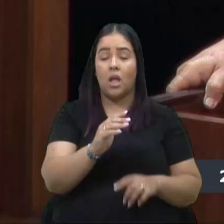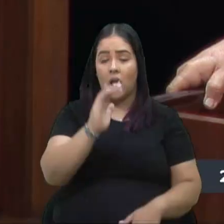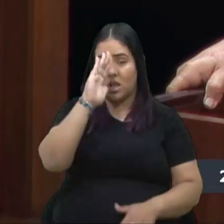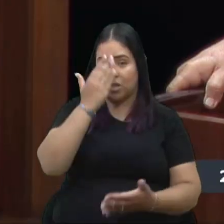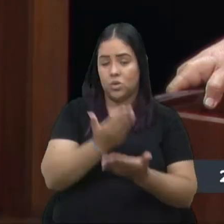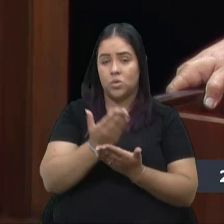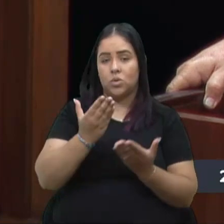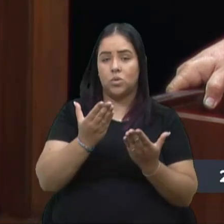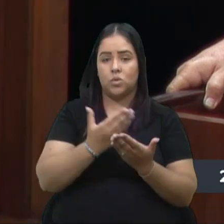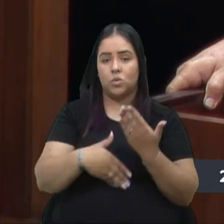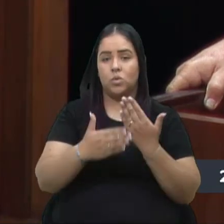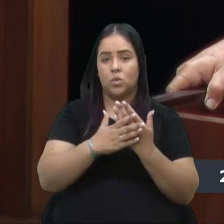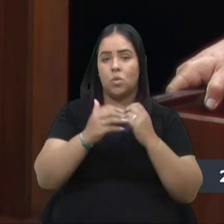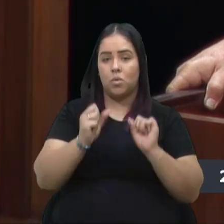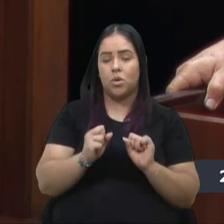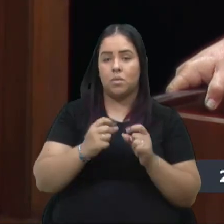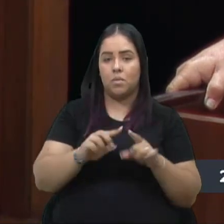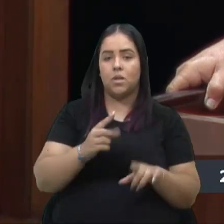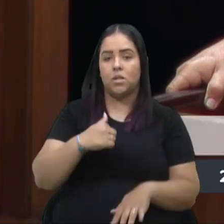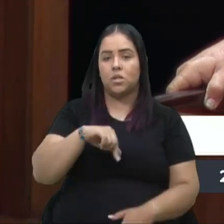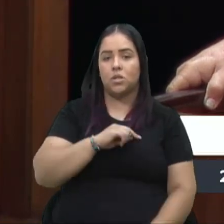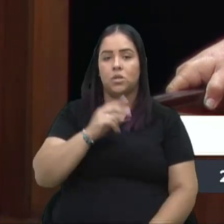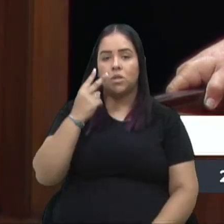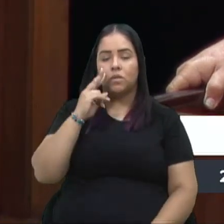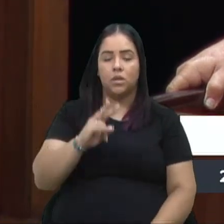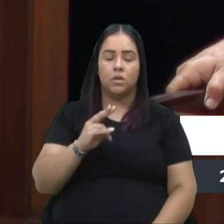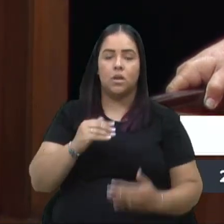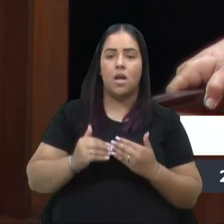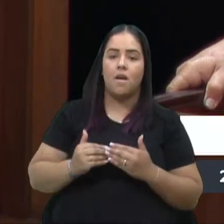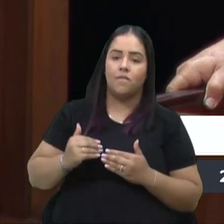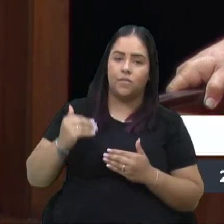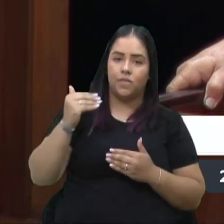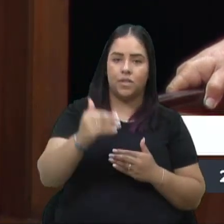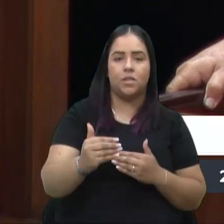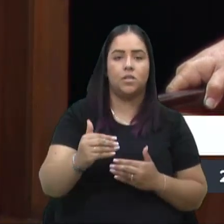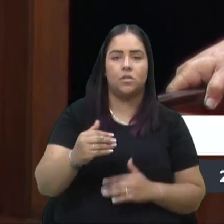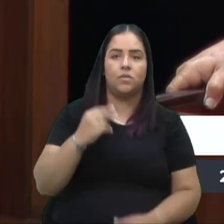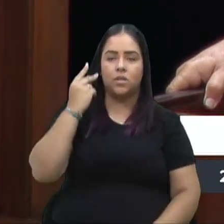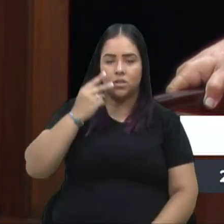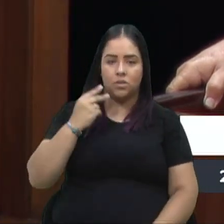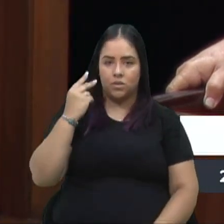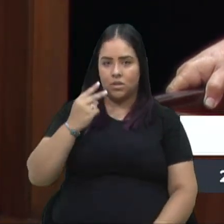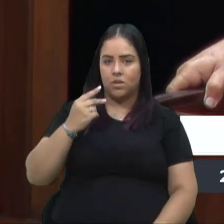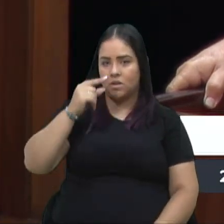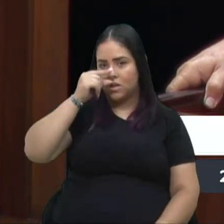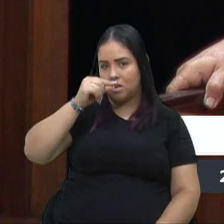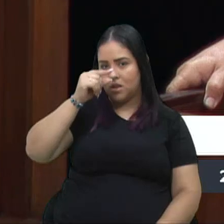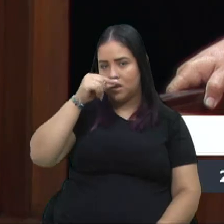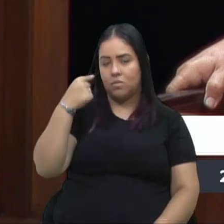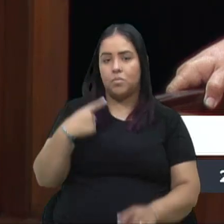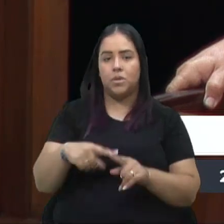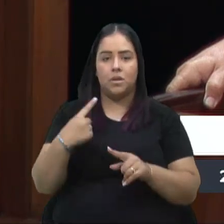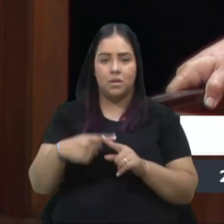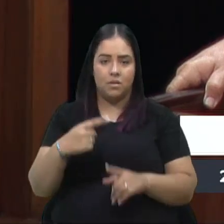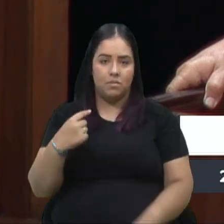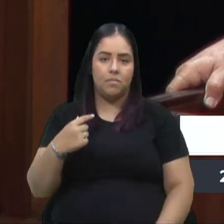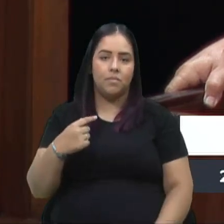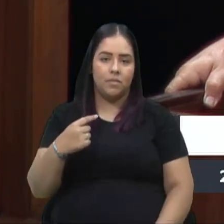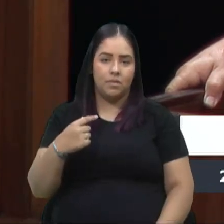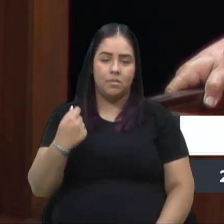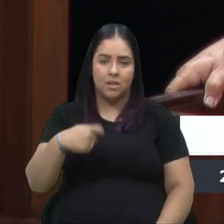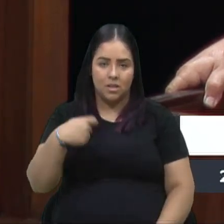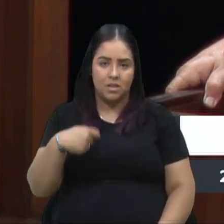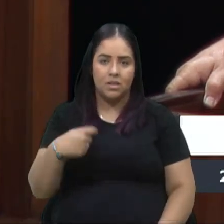pertinente tudo é possível mas a gente viu o avanço bastante Vereador Sandro devido a necessidade do momento